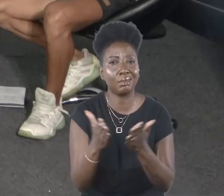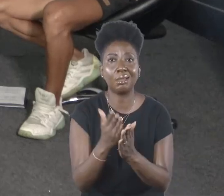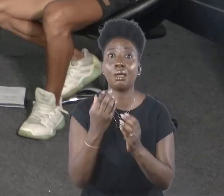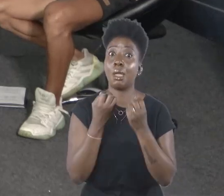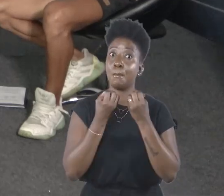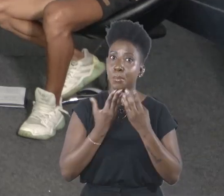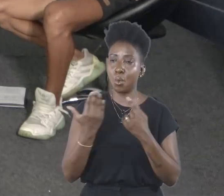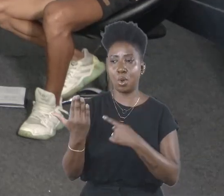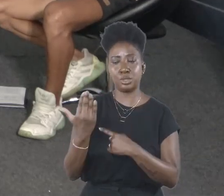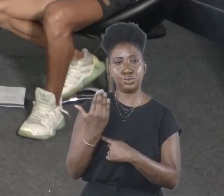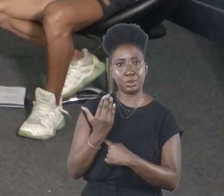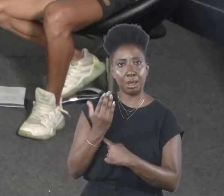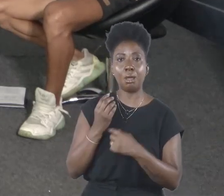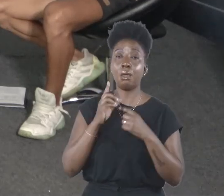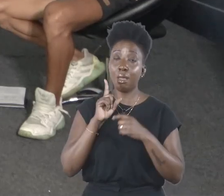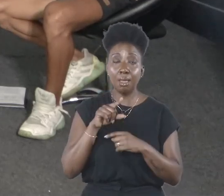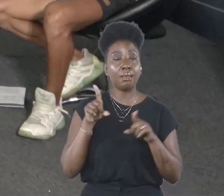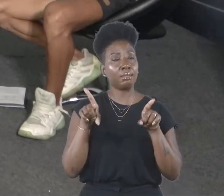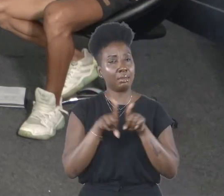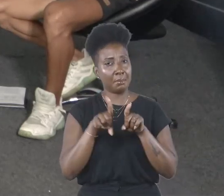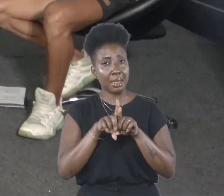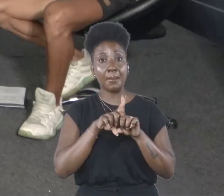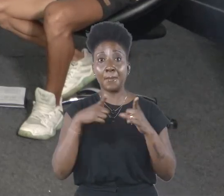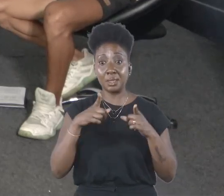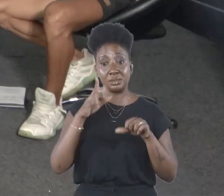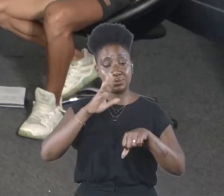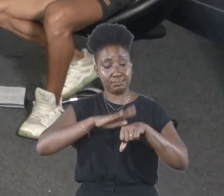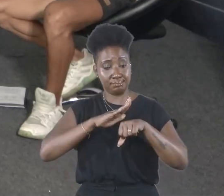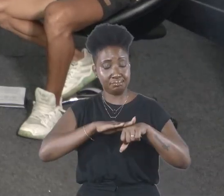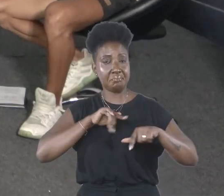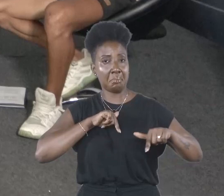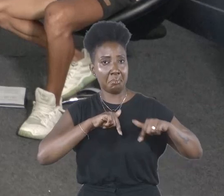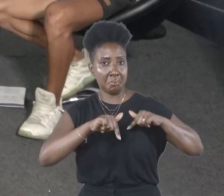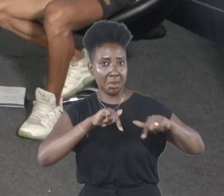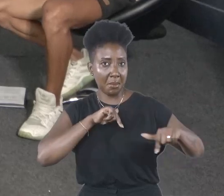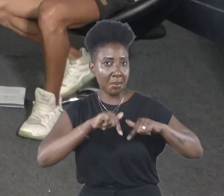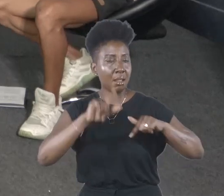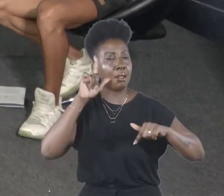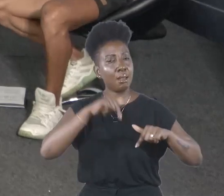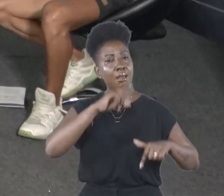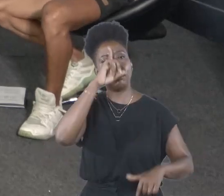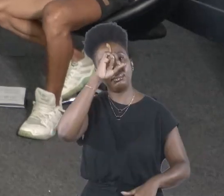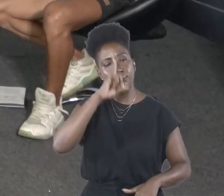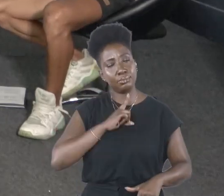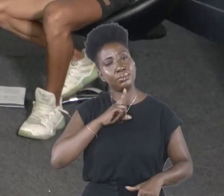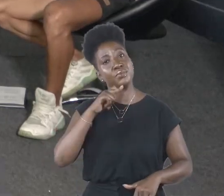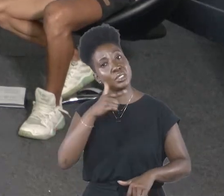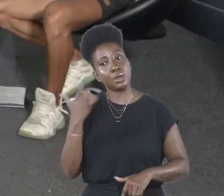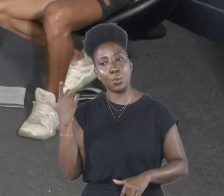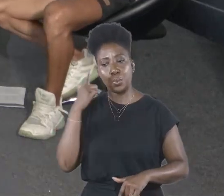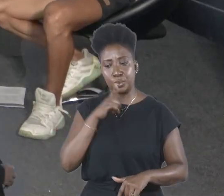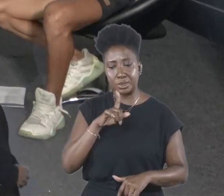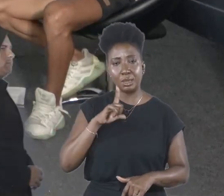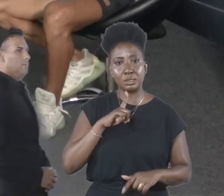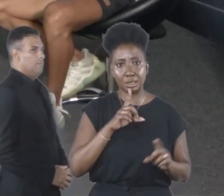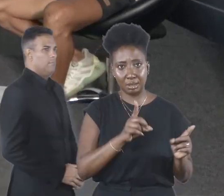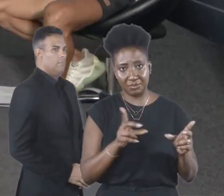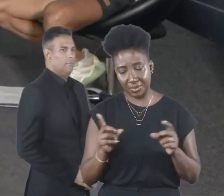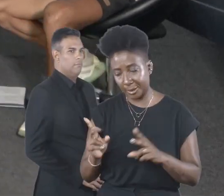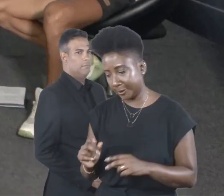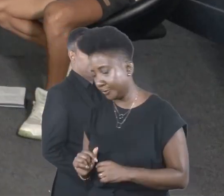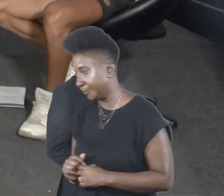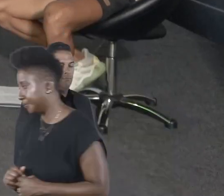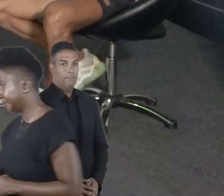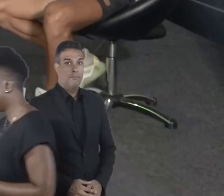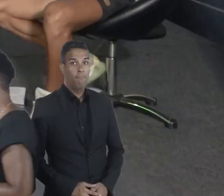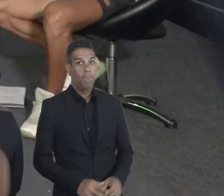ajuda, pedir doação. É bom, ajuda, doação é bom, mas um empreendedor é um outro perfil. Se você é empreendedor, você está vendendo um produto,